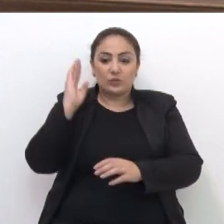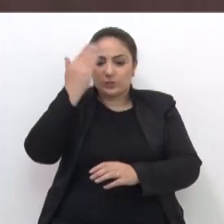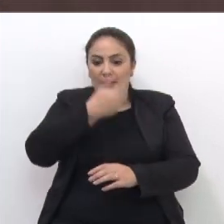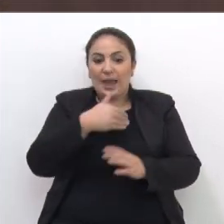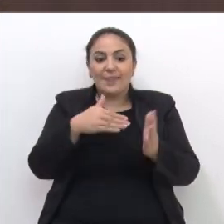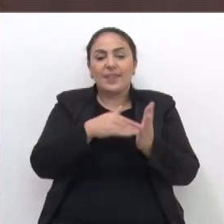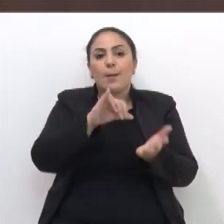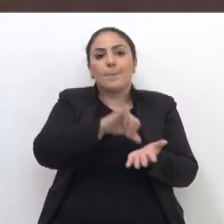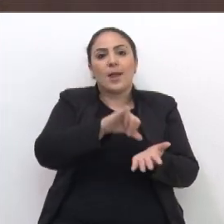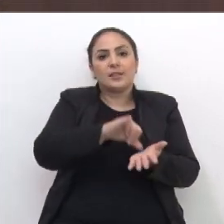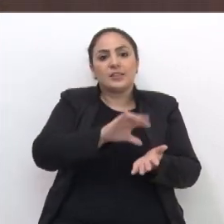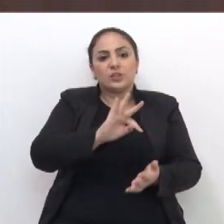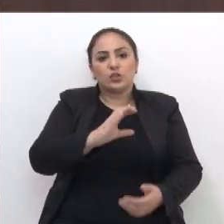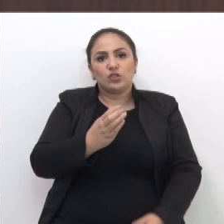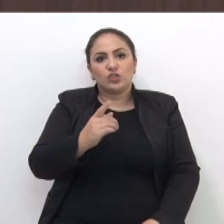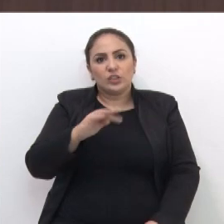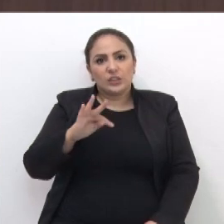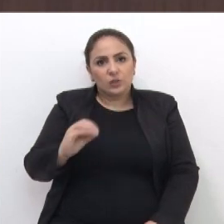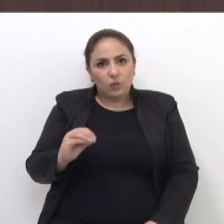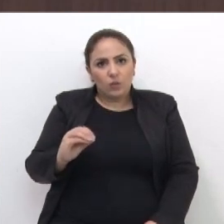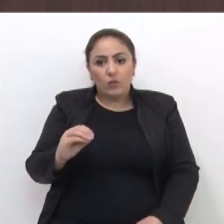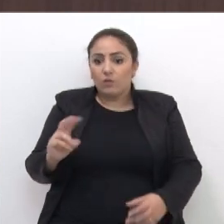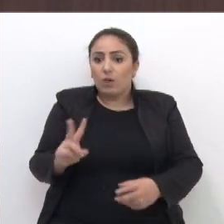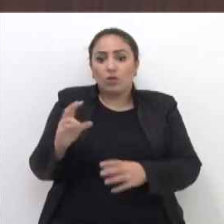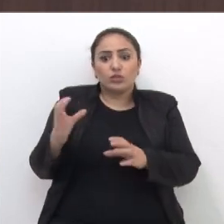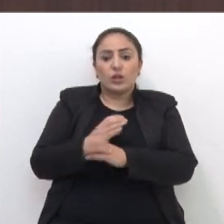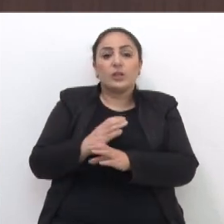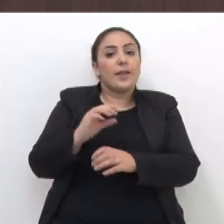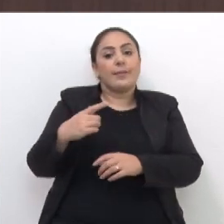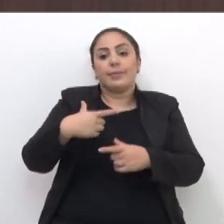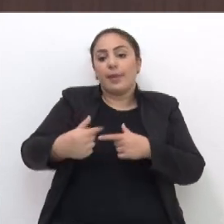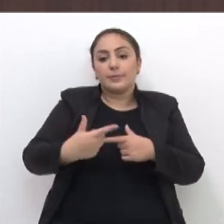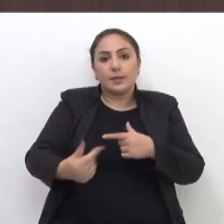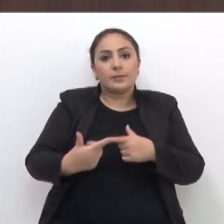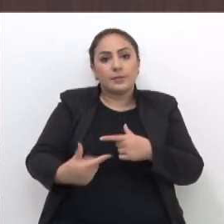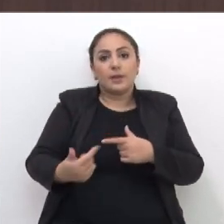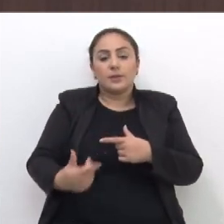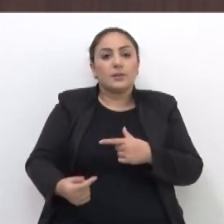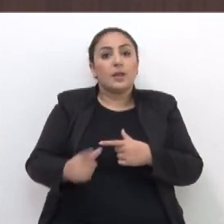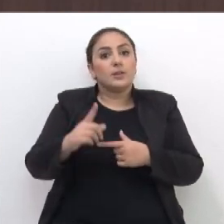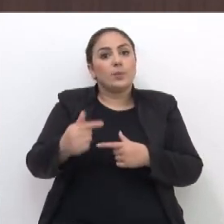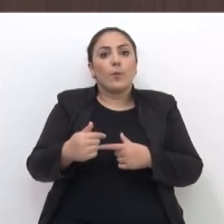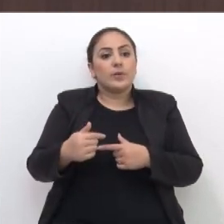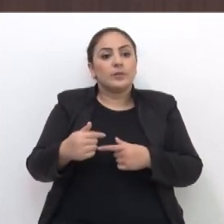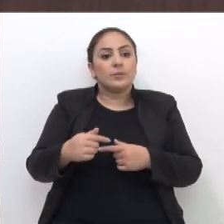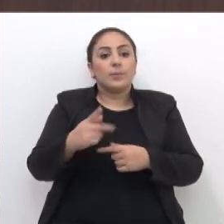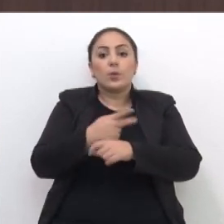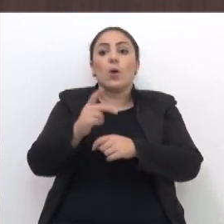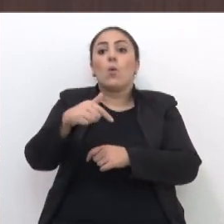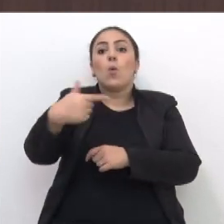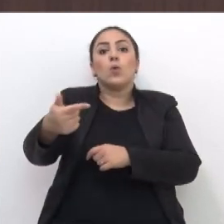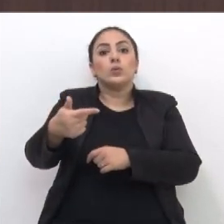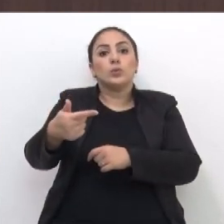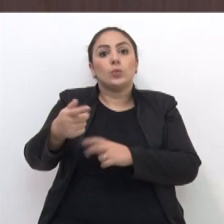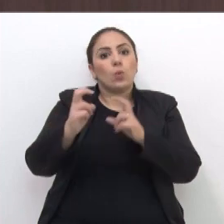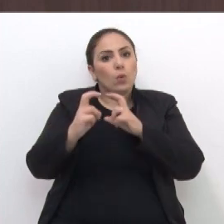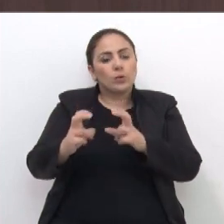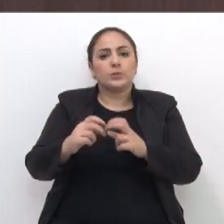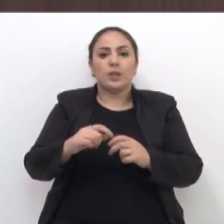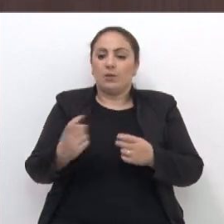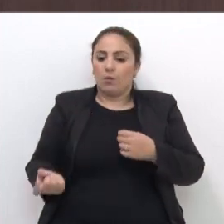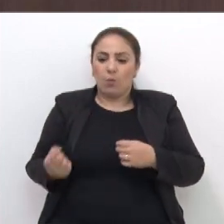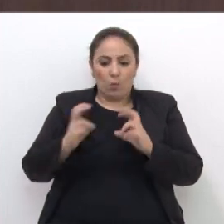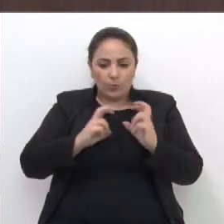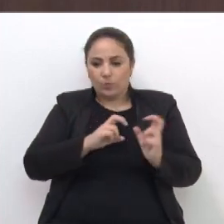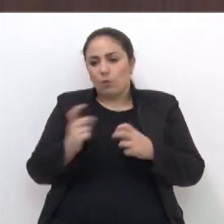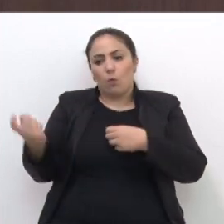Senhora Aparecida até o Toqueto, e depois as pessoas parece que eram descartadas no centro, sabe, que o ônibus retornava e vamos